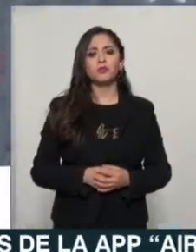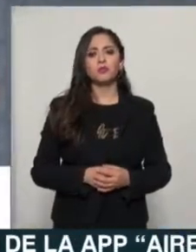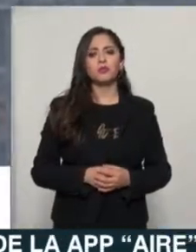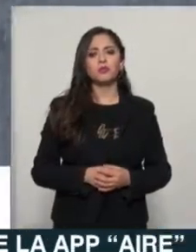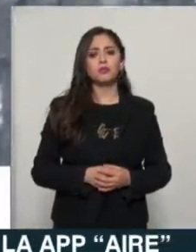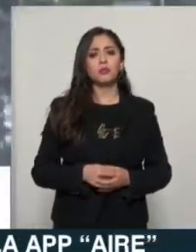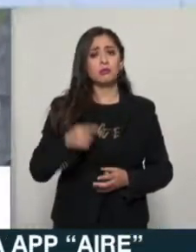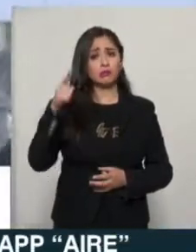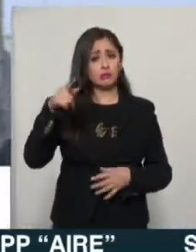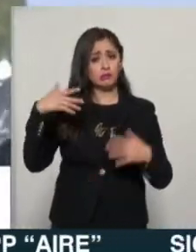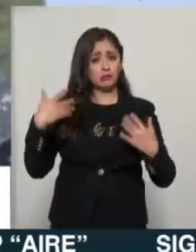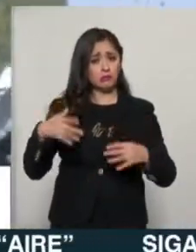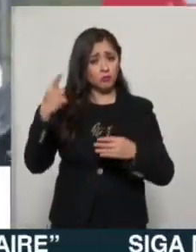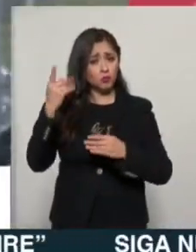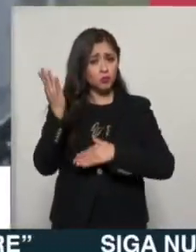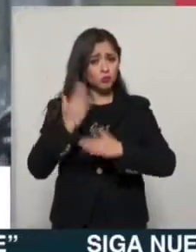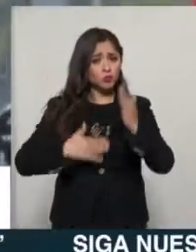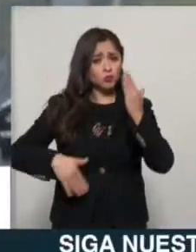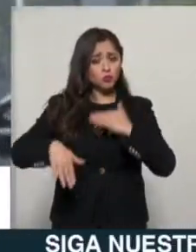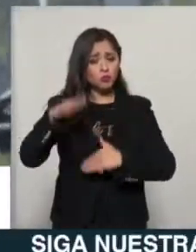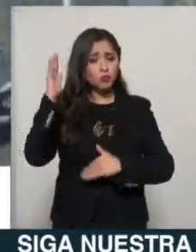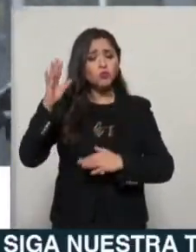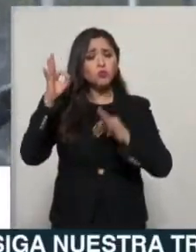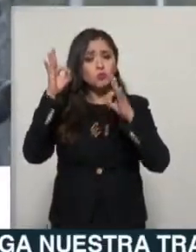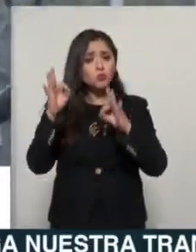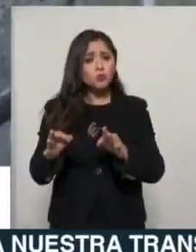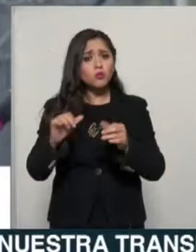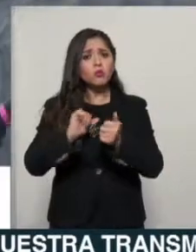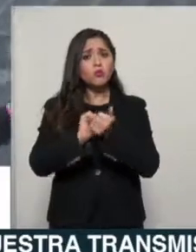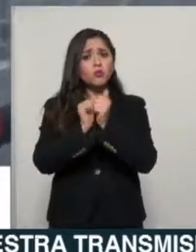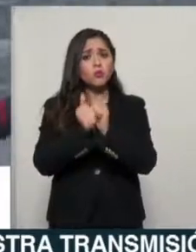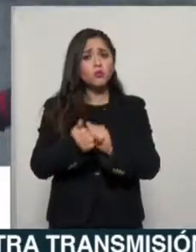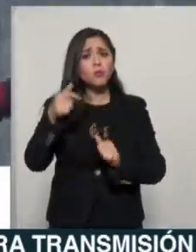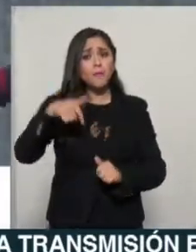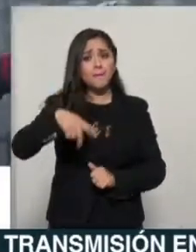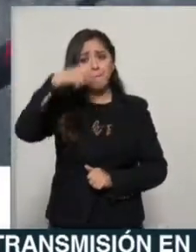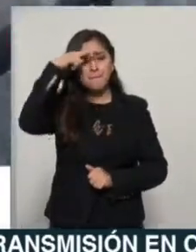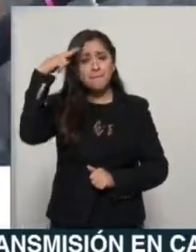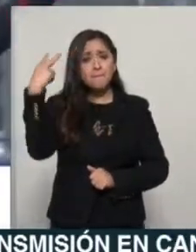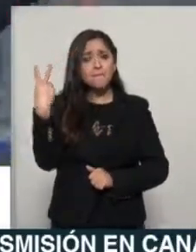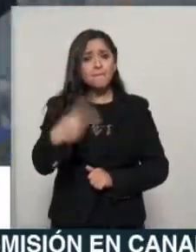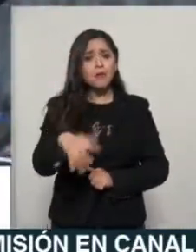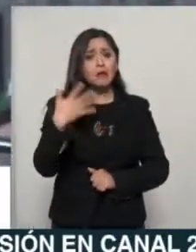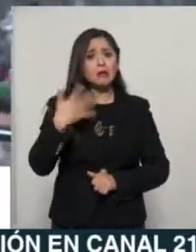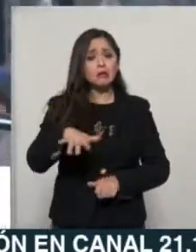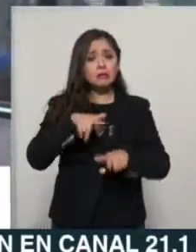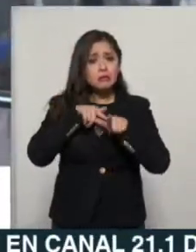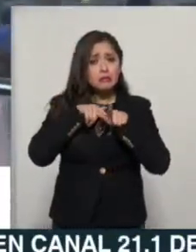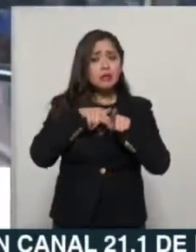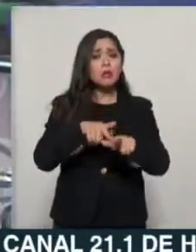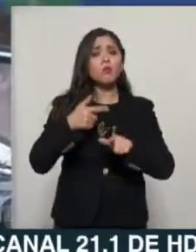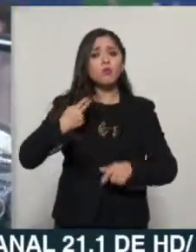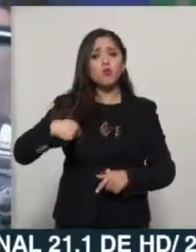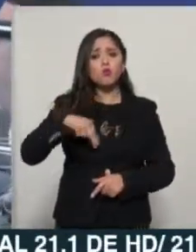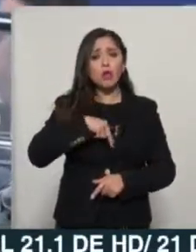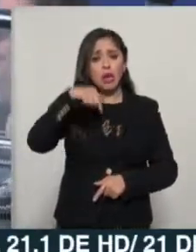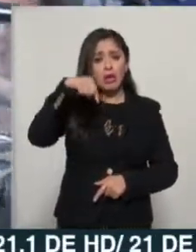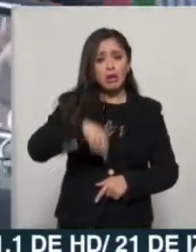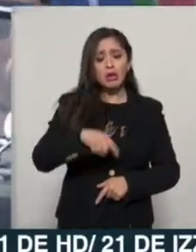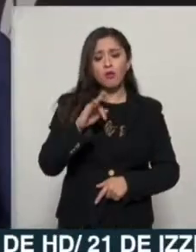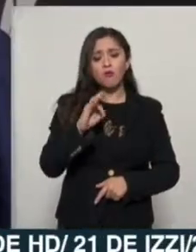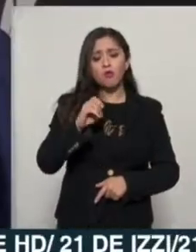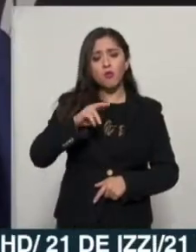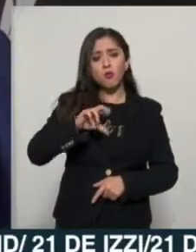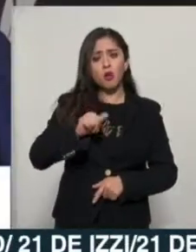influência muito grande para lá. Então, com o estabelecimento do Grande Prêmio do México, continuamos uma presença muito forte da Fórmula